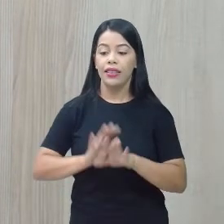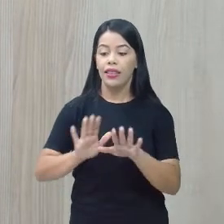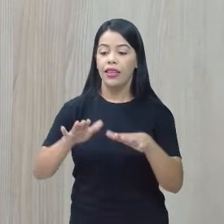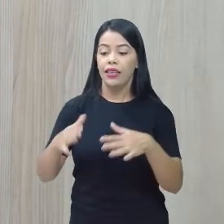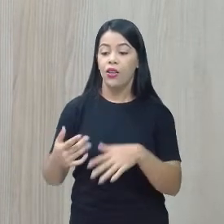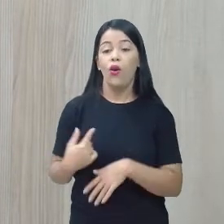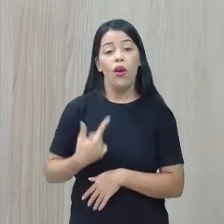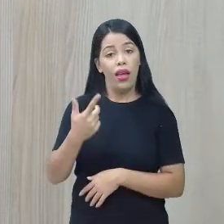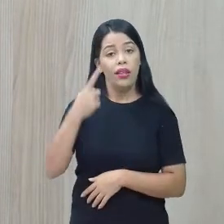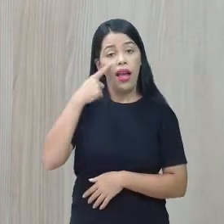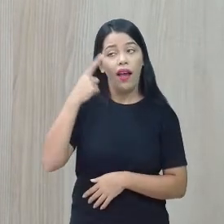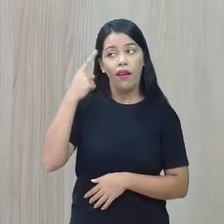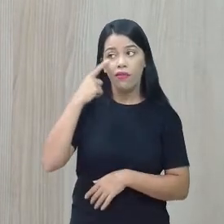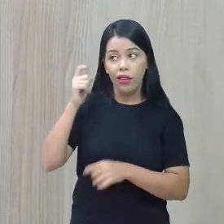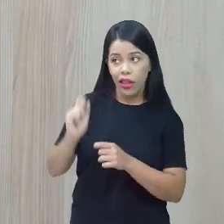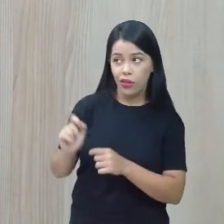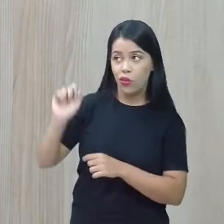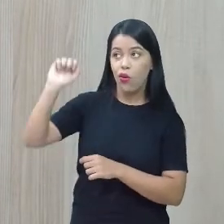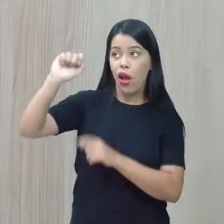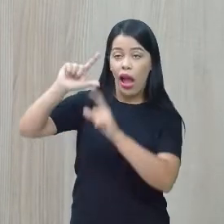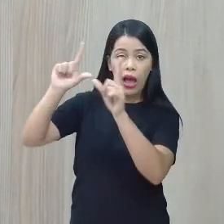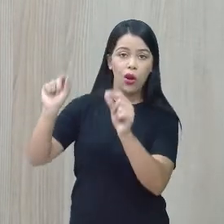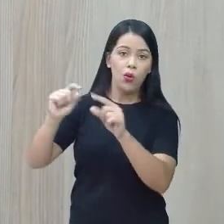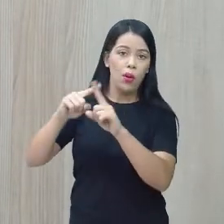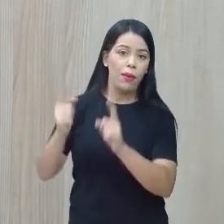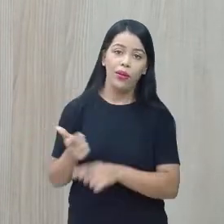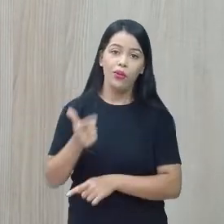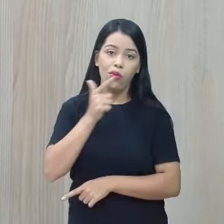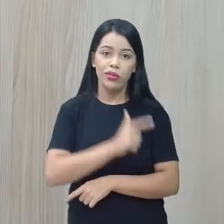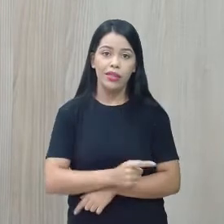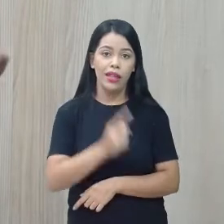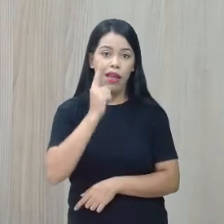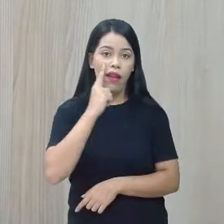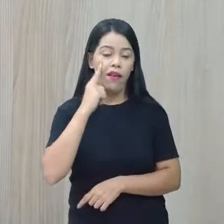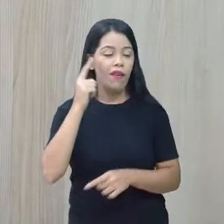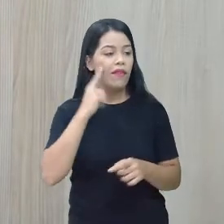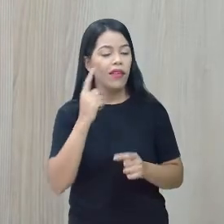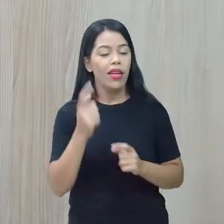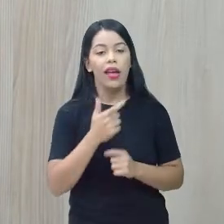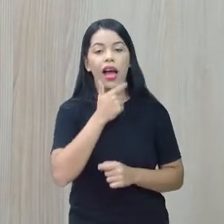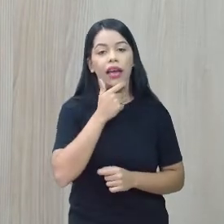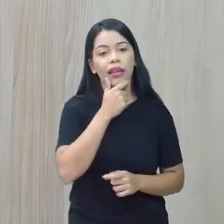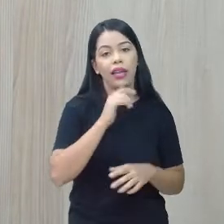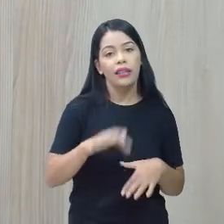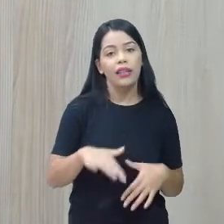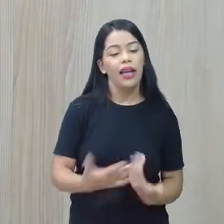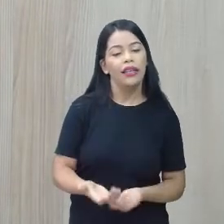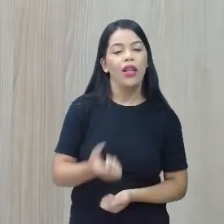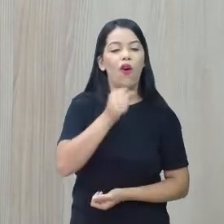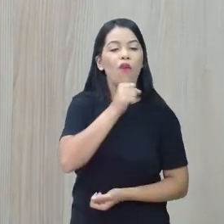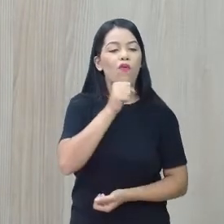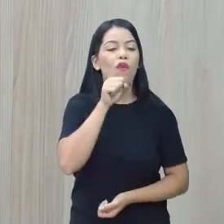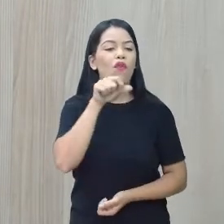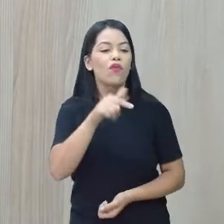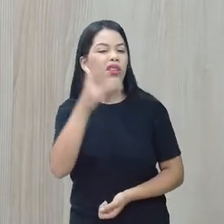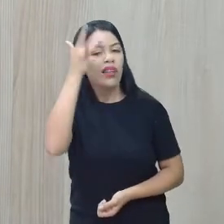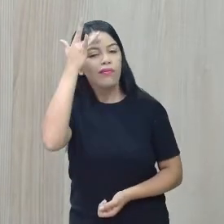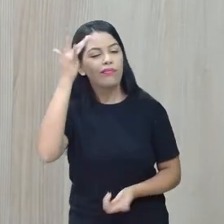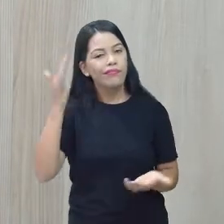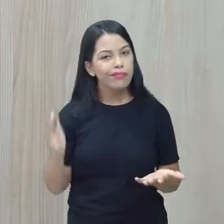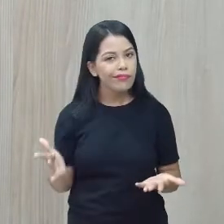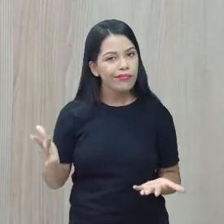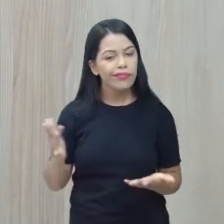tava vendo a Lua, pô, não tava vendo a Inglaterra, né? Bichinho, Então, gente. o avô daquela criança, né, inocente, né,